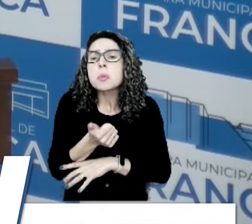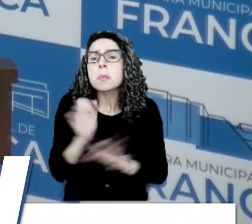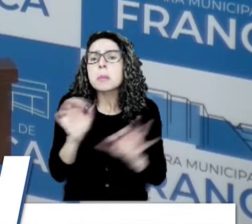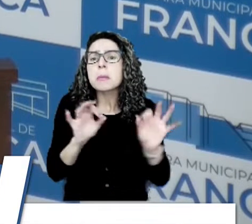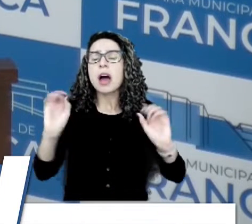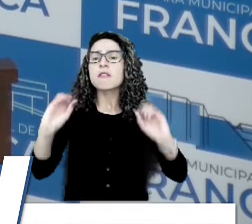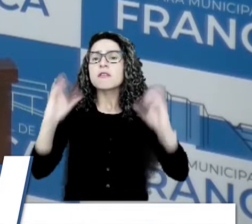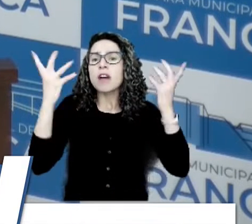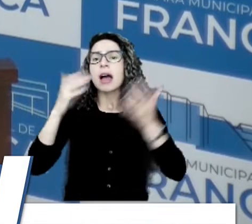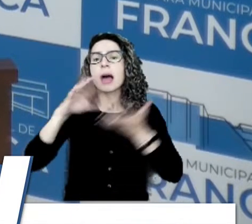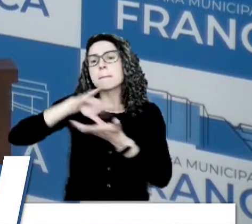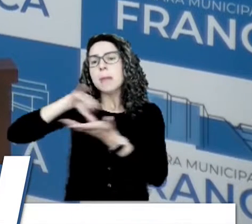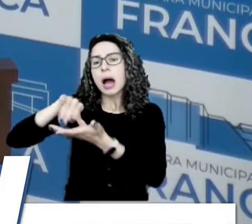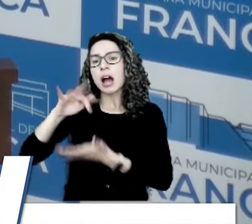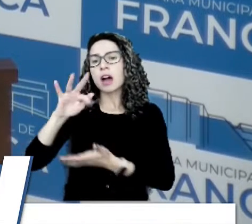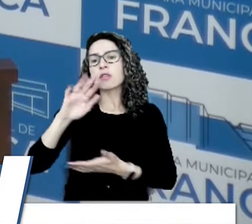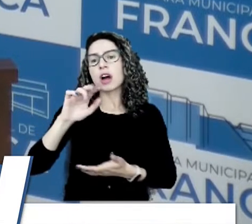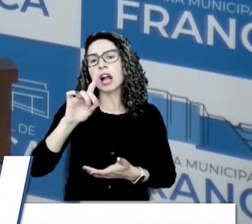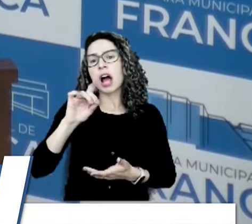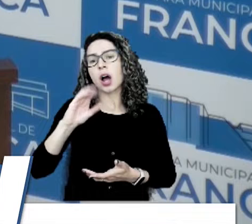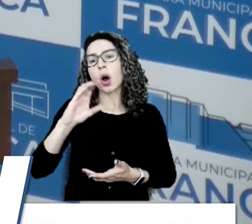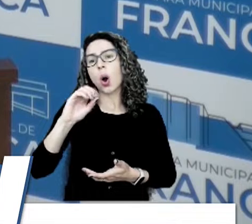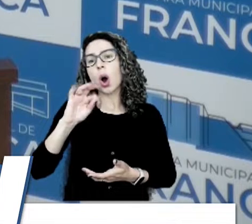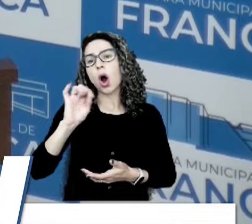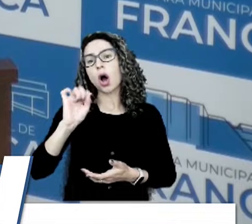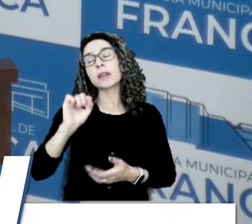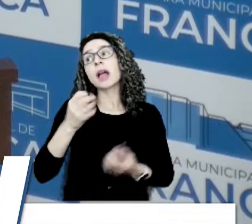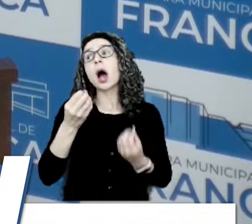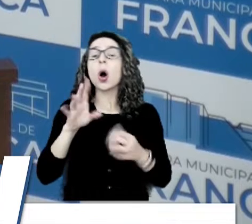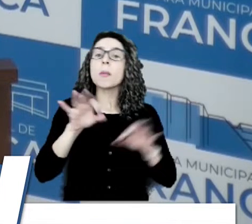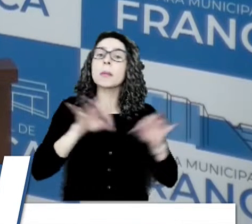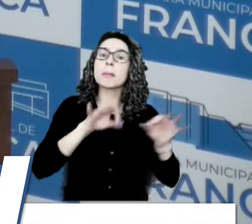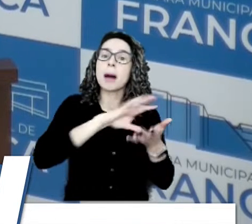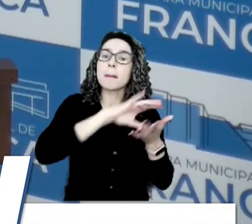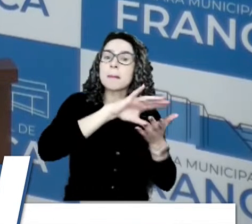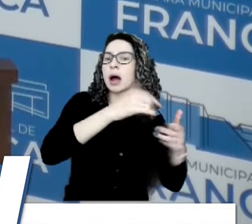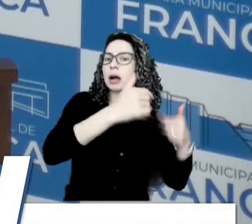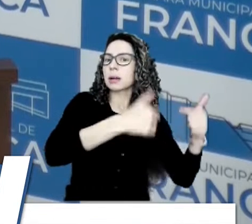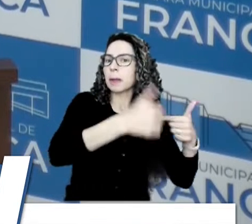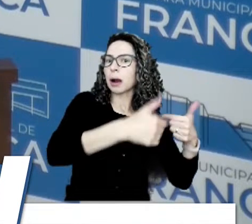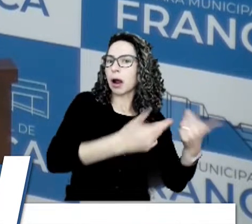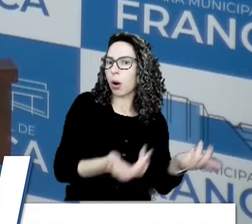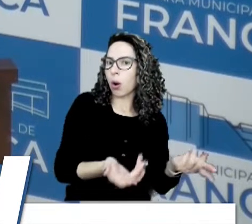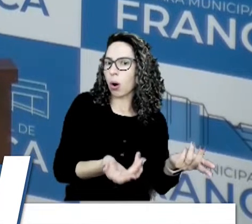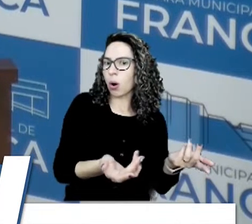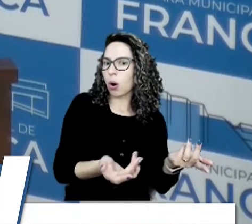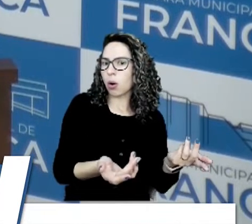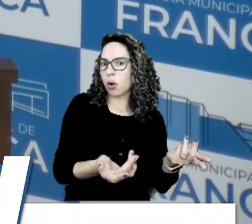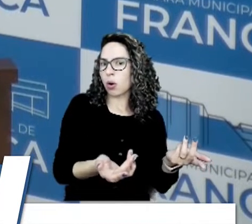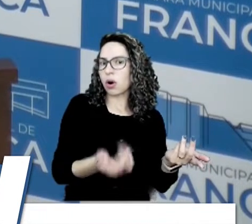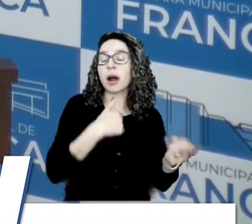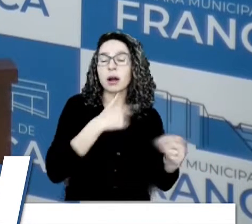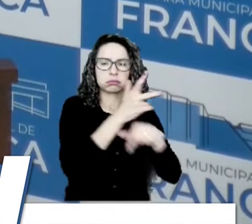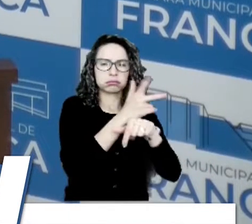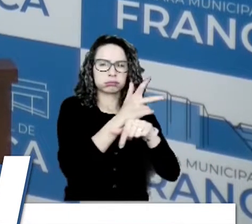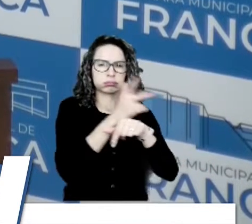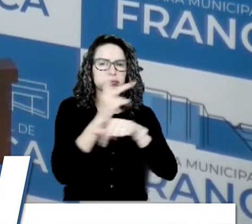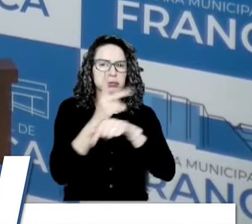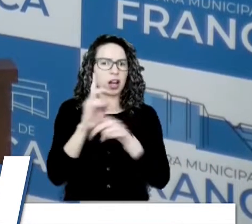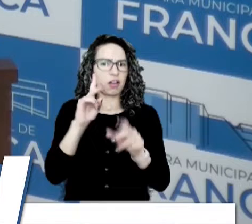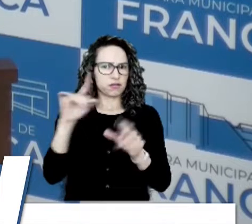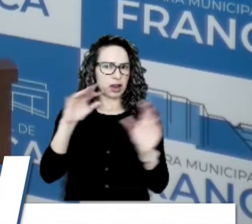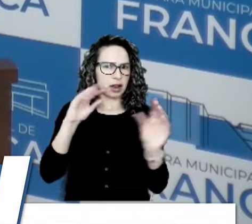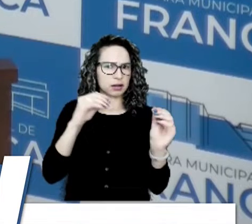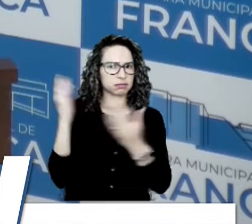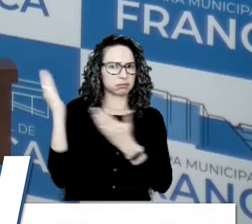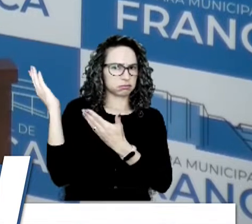Fernando Costa, ou para fazer uma festa no Parque dos Trabalhadores, né? Que eu gravei o vídeo, a Adriana vai colocar ali para nós.